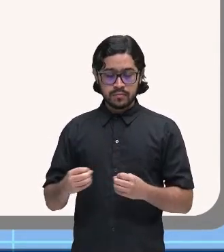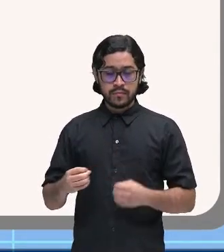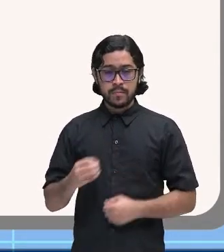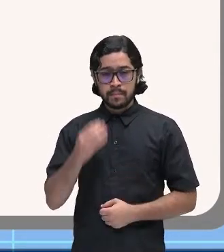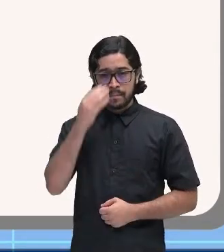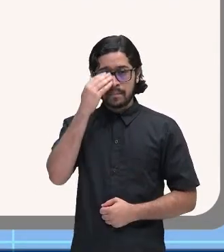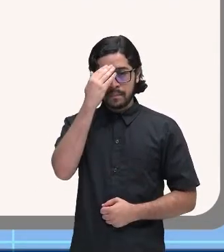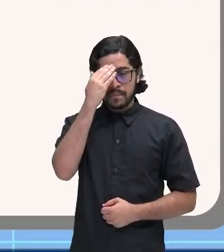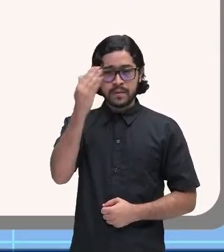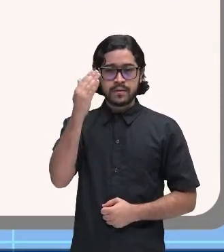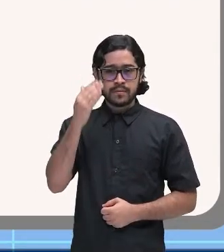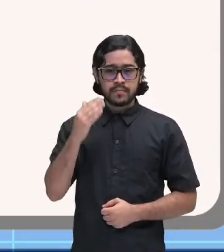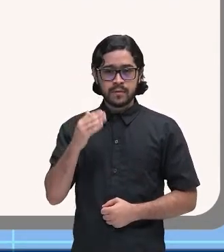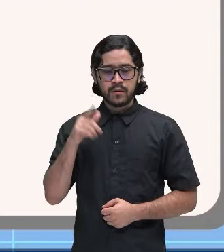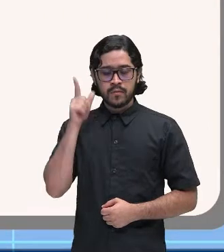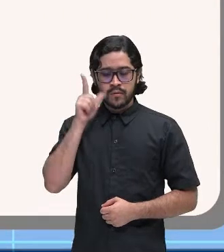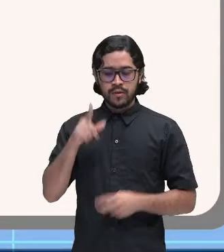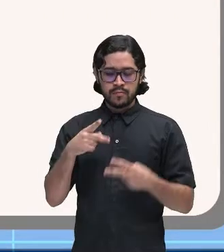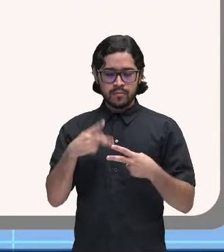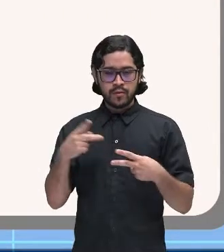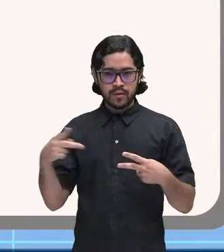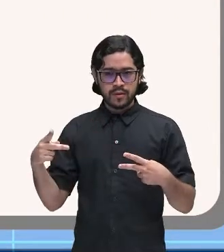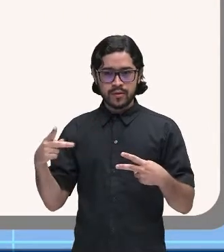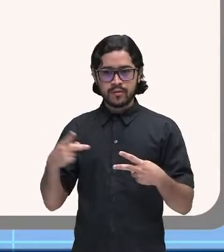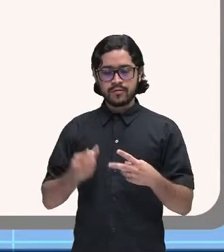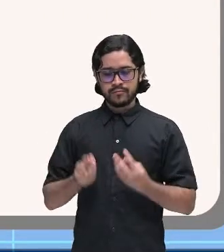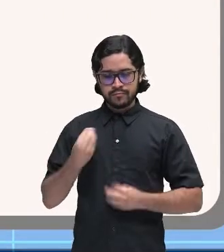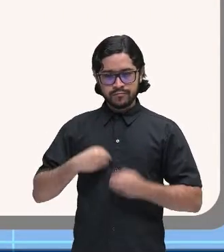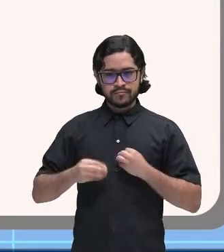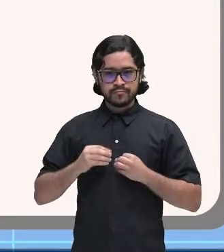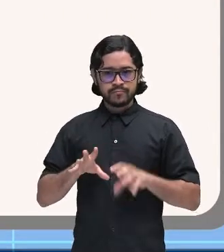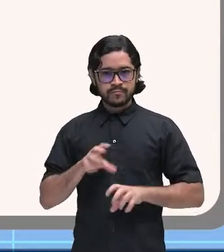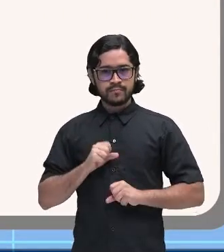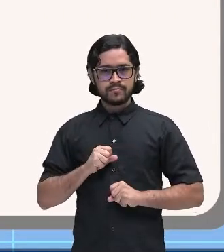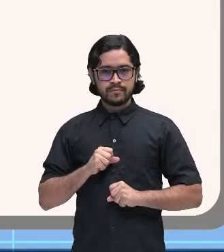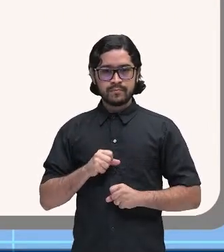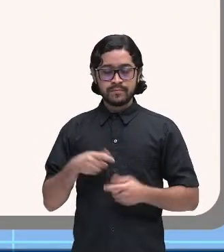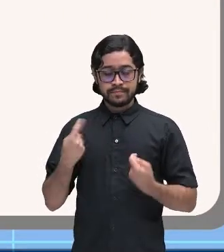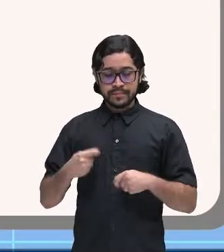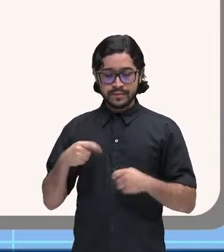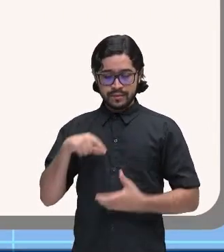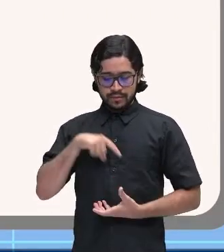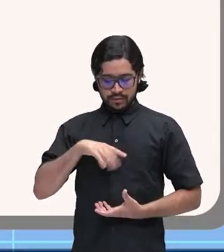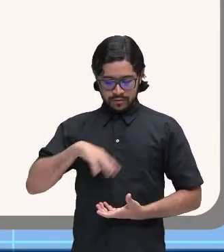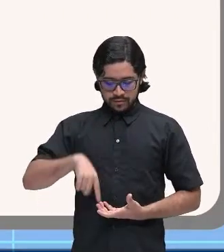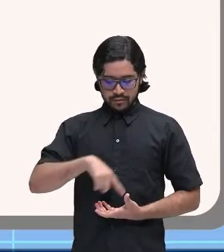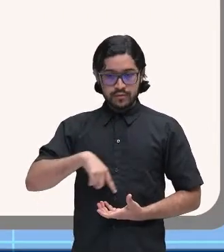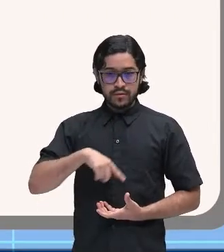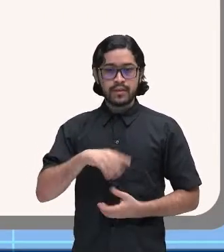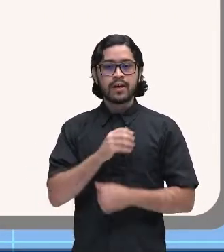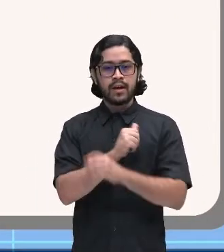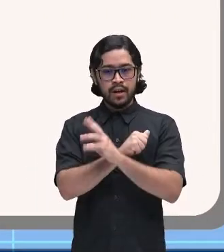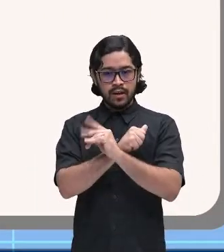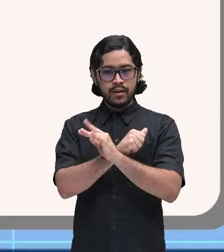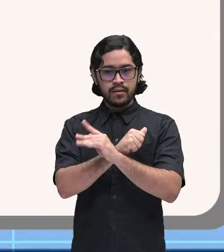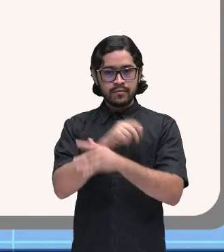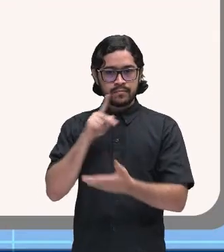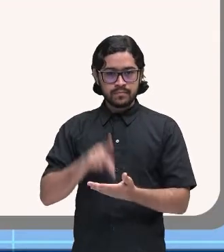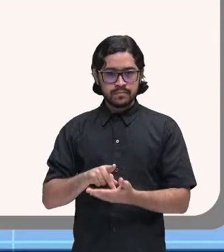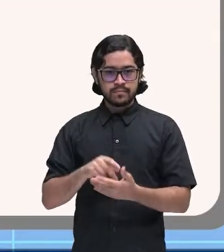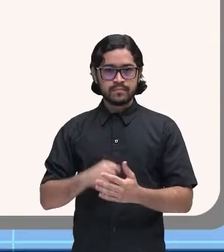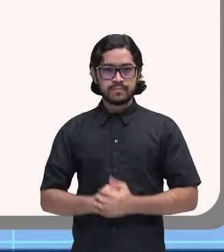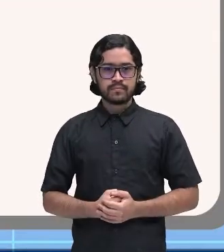ajuda a degradar as proteínas. Para ela funcionar, o pH tem que ser ácido, ok? É o pH ótimo de funcionamento dela.